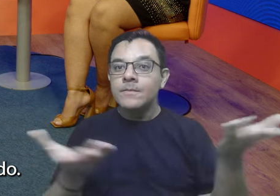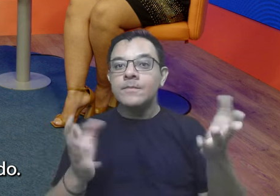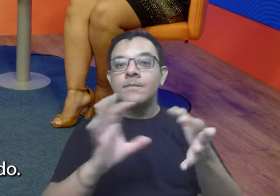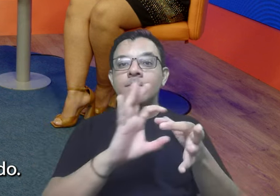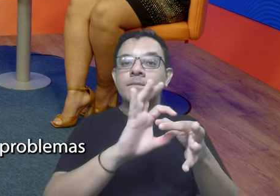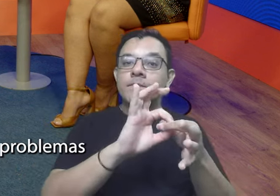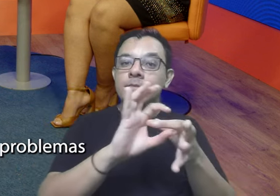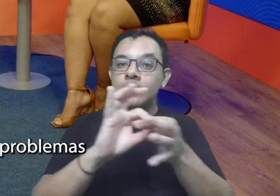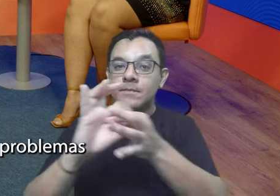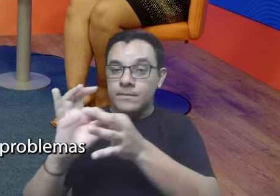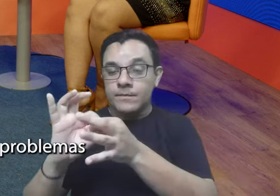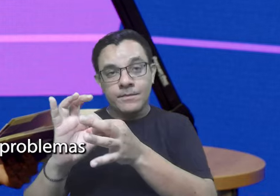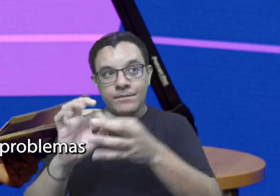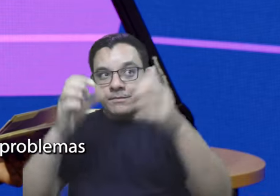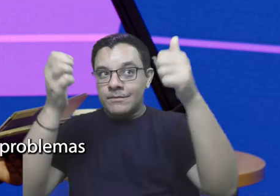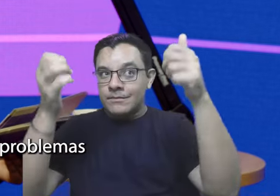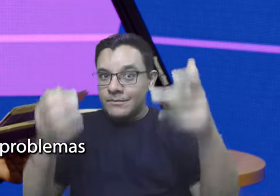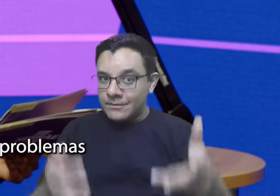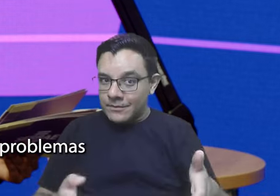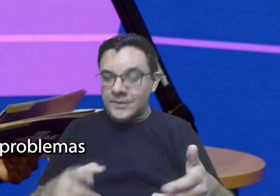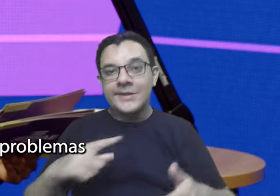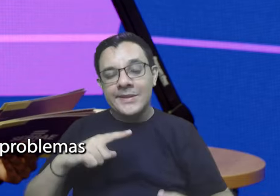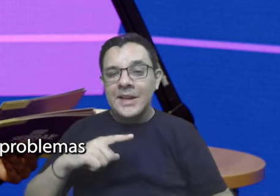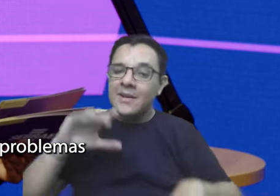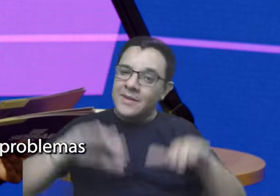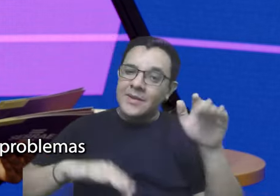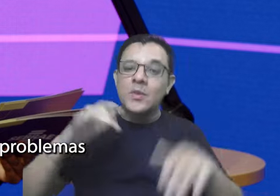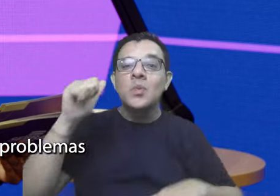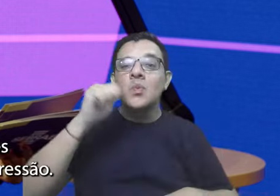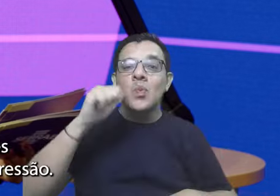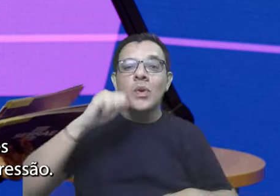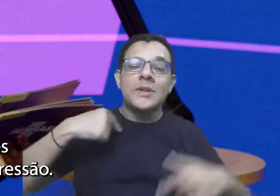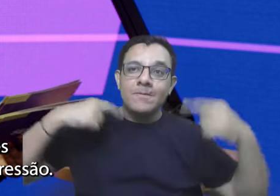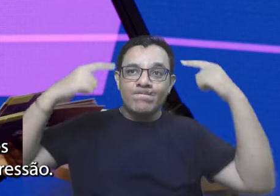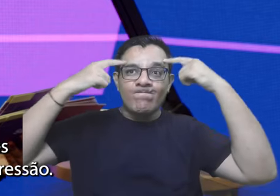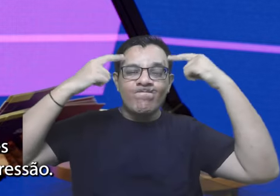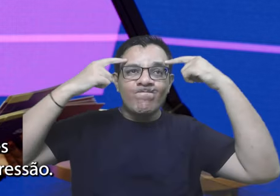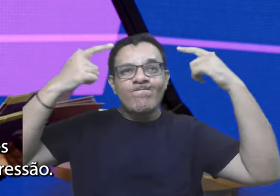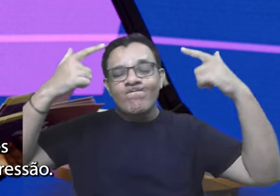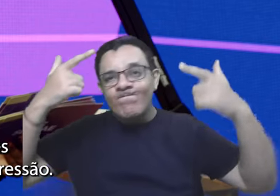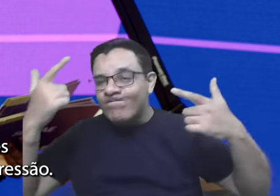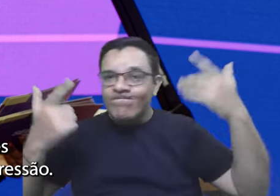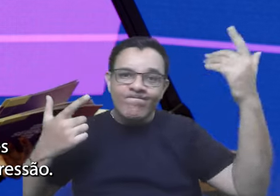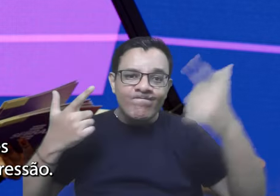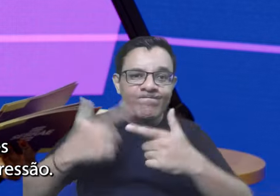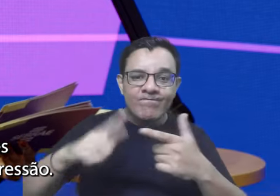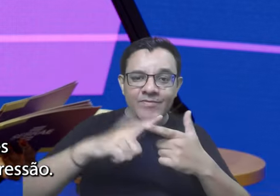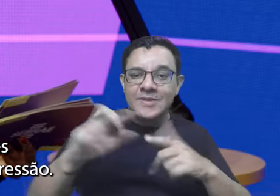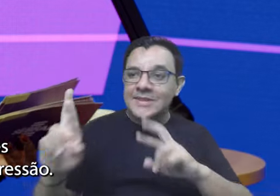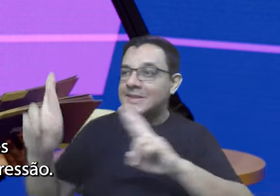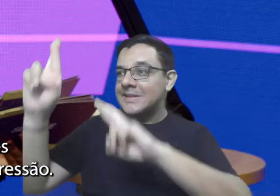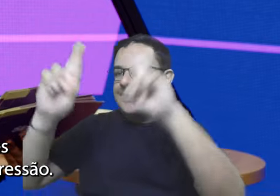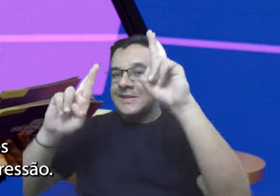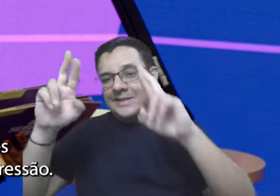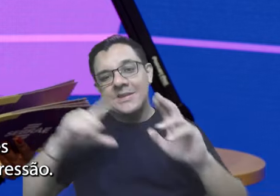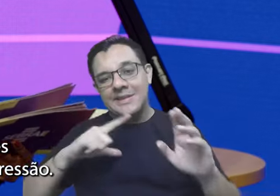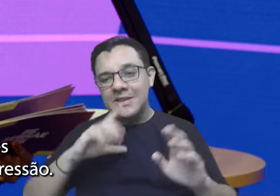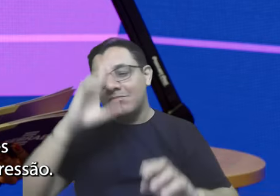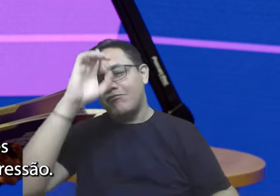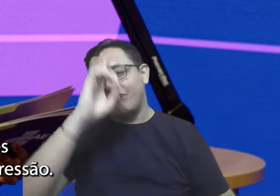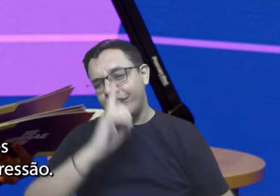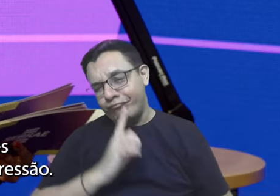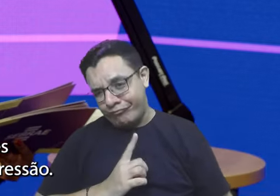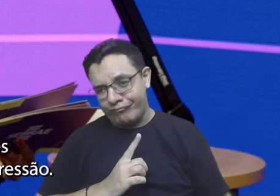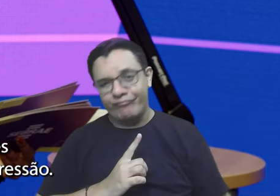tá falando a mulher tá sobrecarregada com problemas psicológicos né a gente tem aí as mulheres liderando as estatísticas